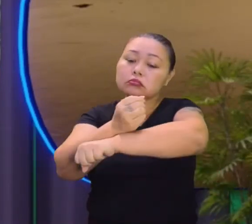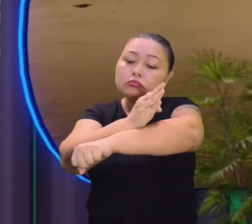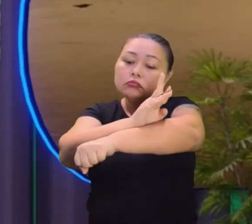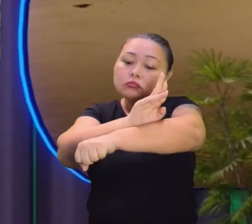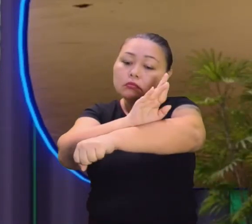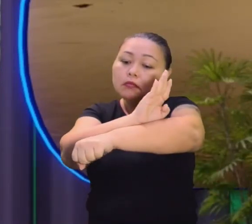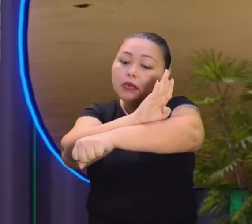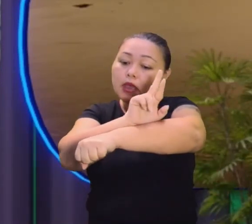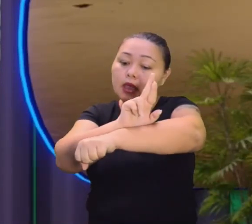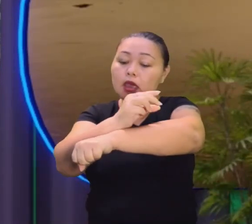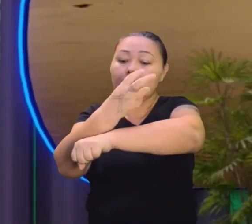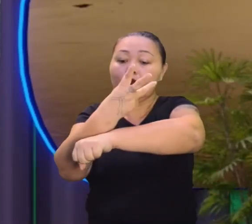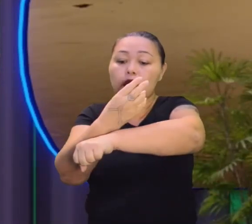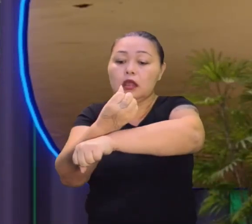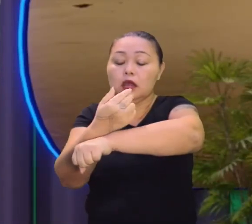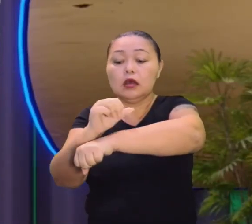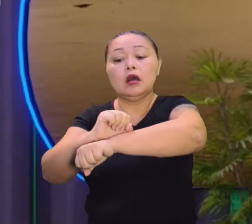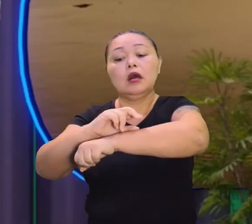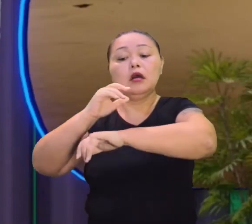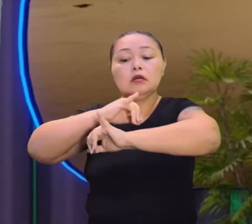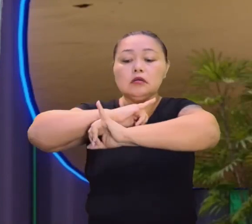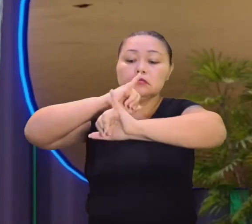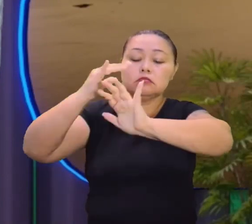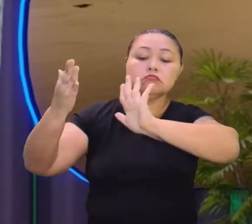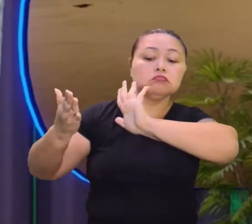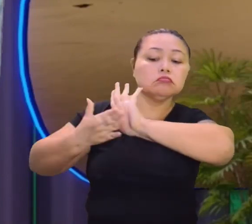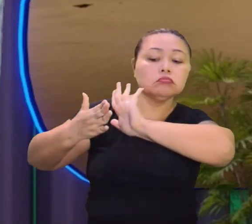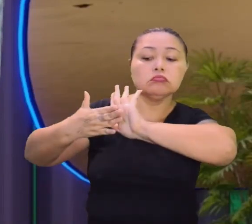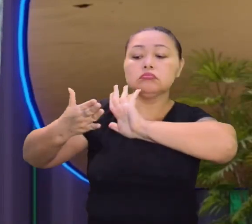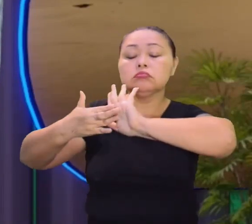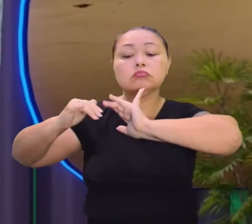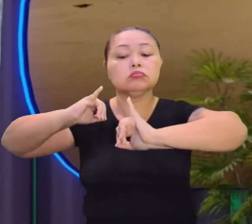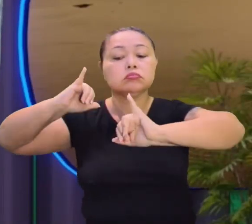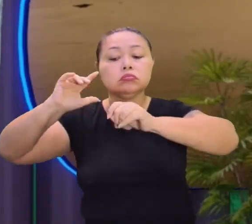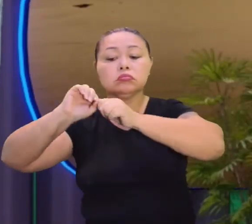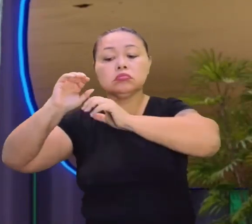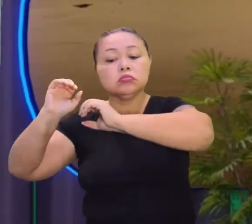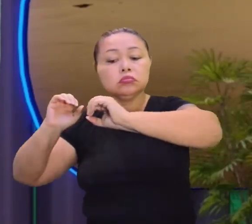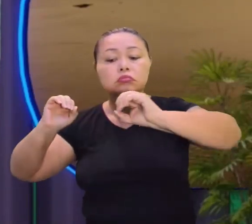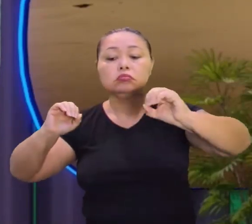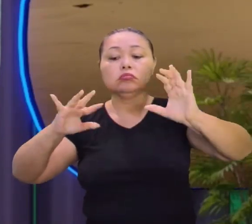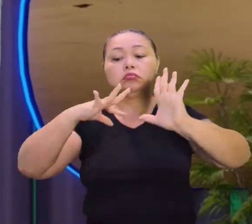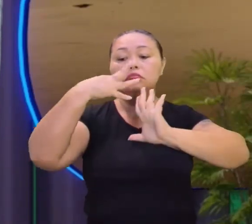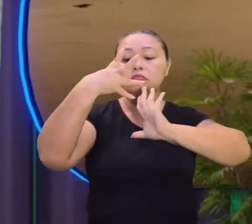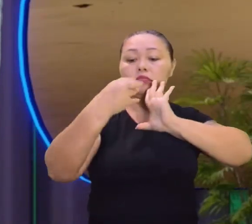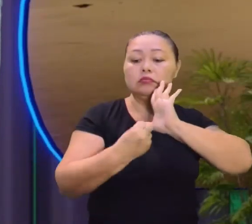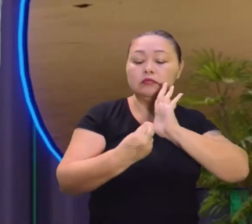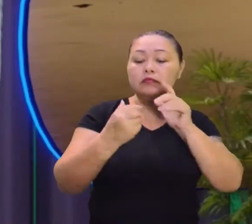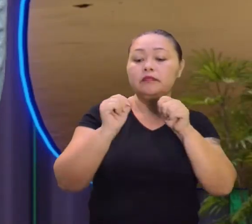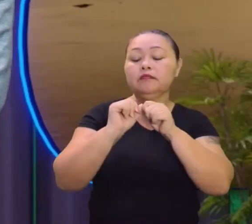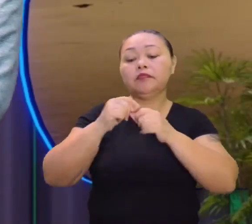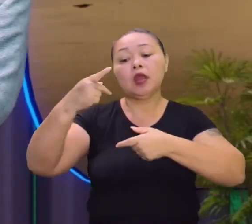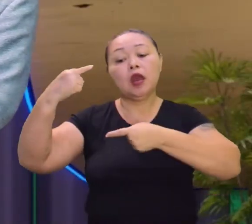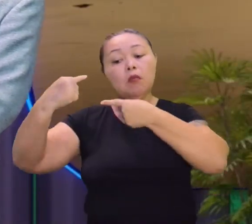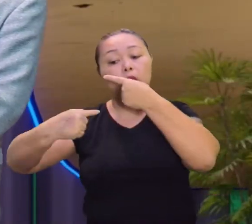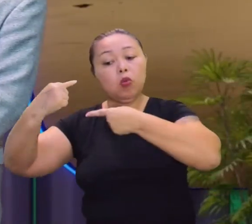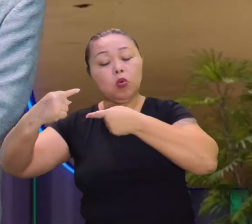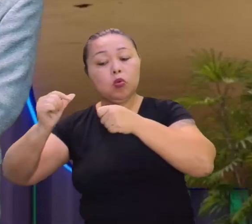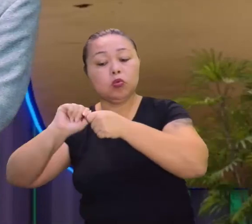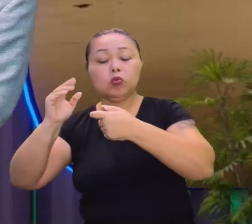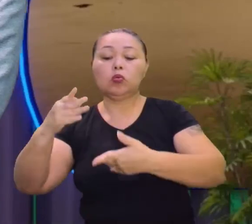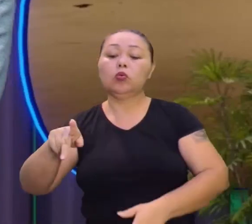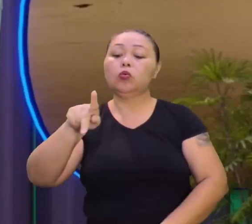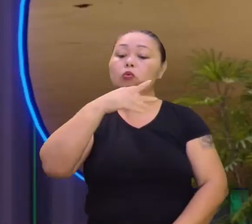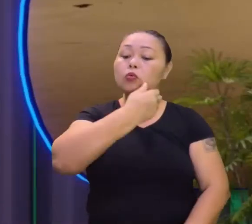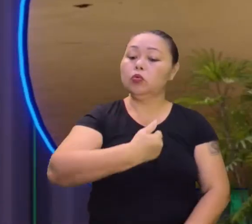a partir da campanha, das propostas de ocupação do oeste da Amazônia, a partir das políticas, né, do